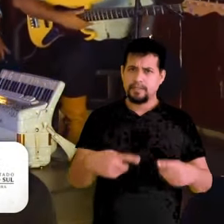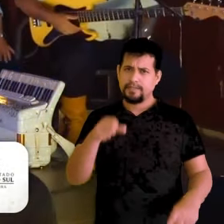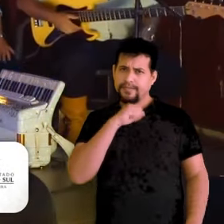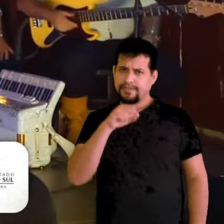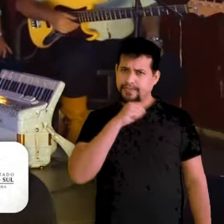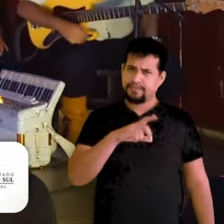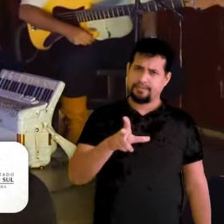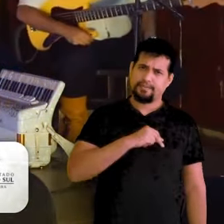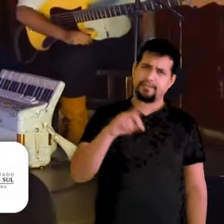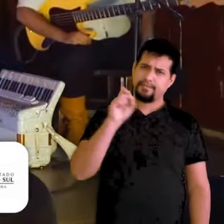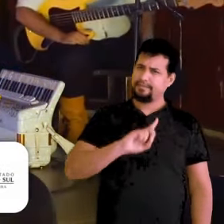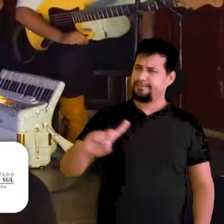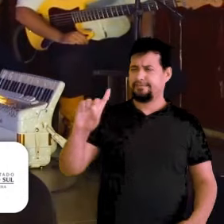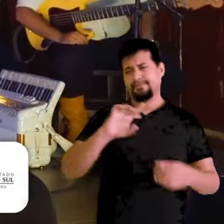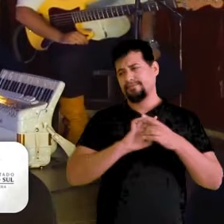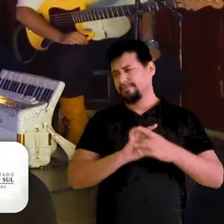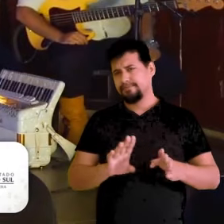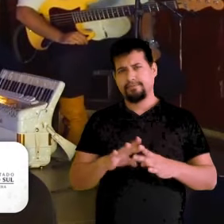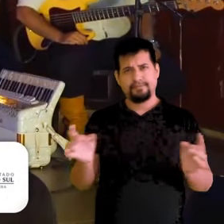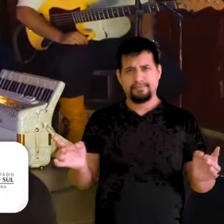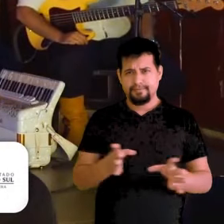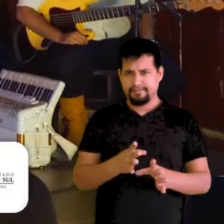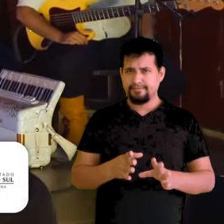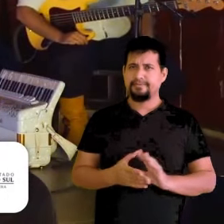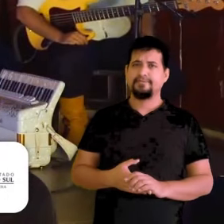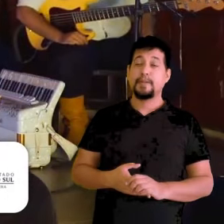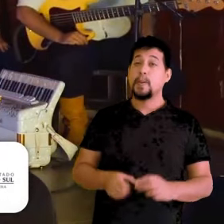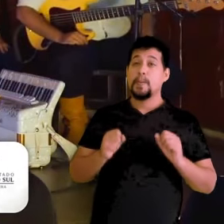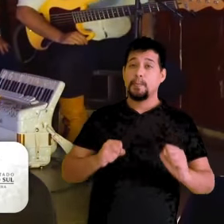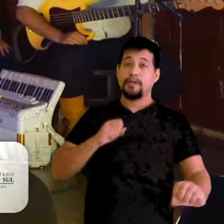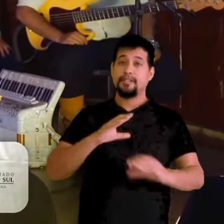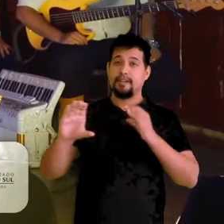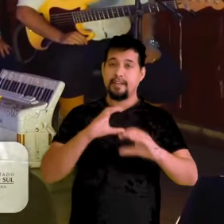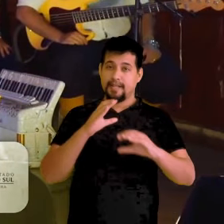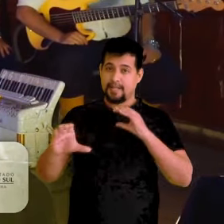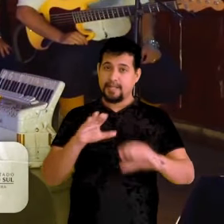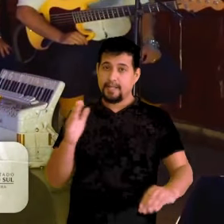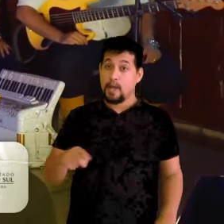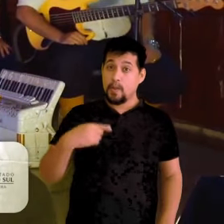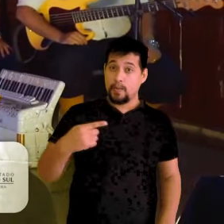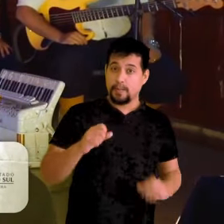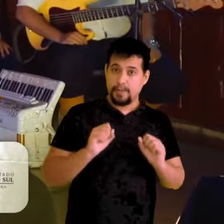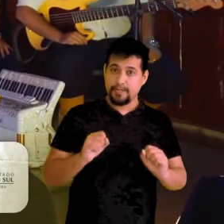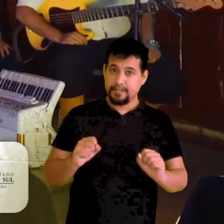dessa moda? É velha, né? Deus livre. Já tá pronto o brinque aí, meu amigo Alexandre? Ou podemos cantar mais